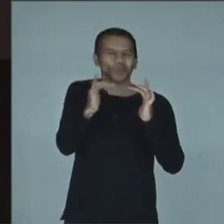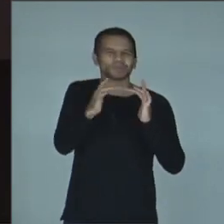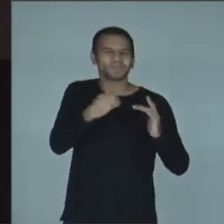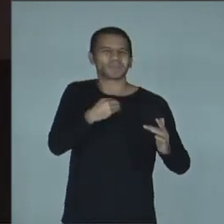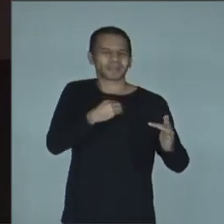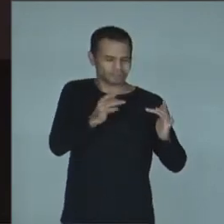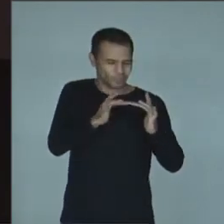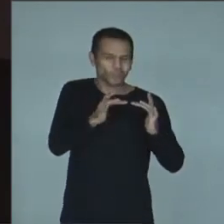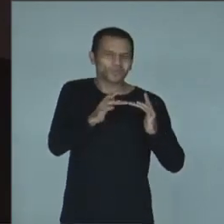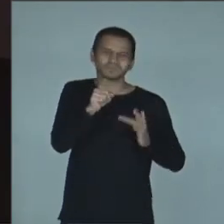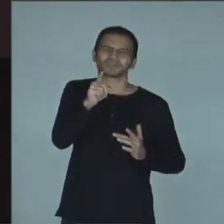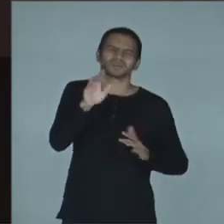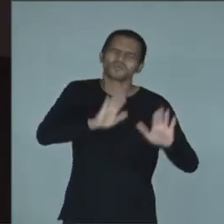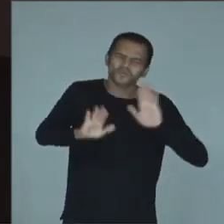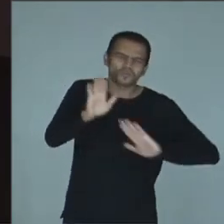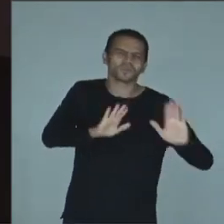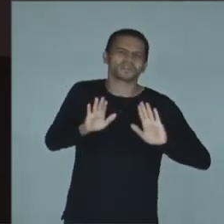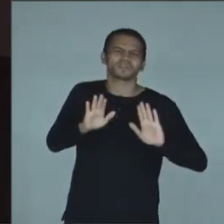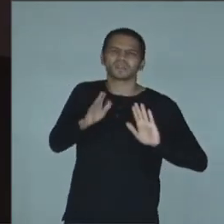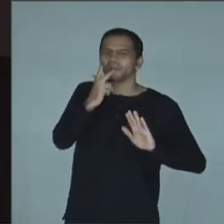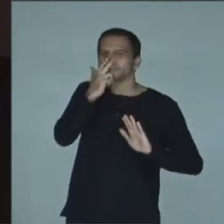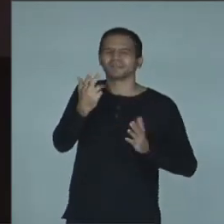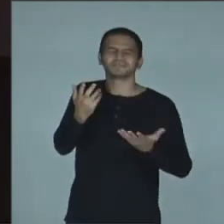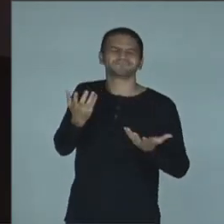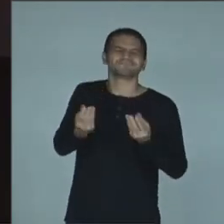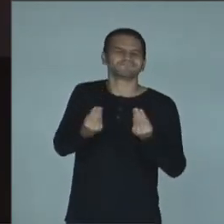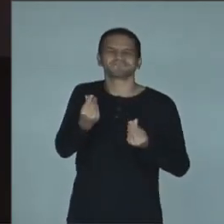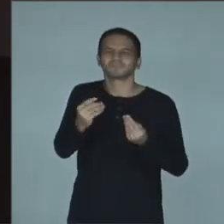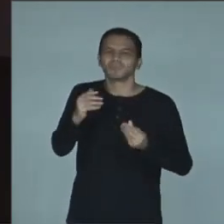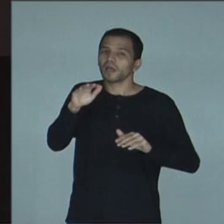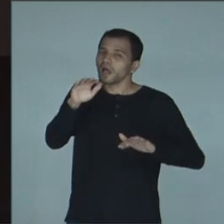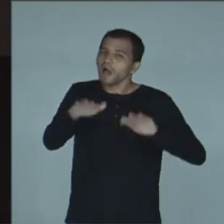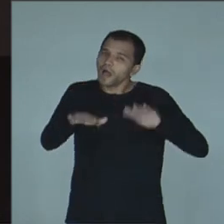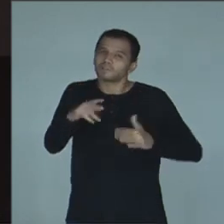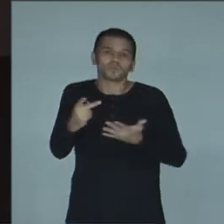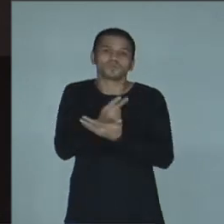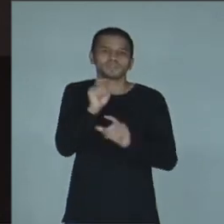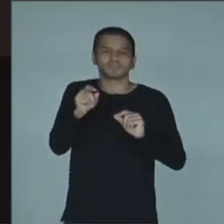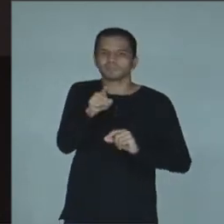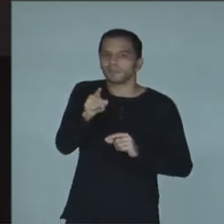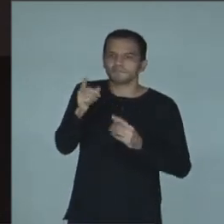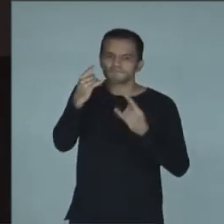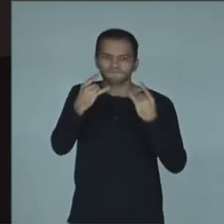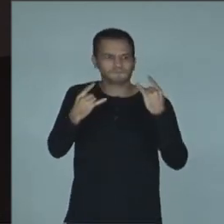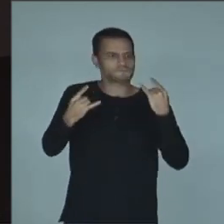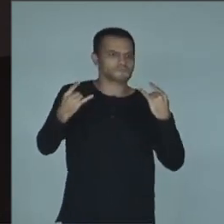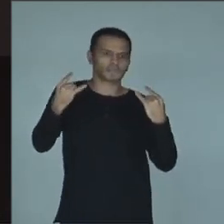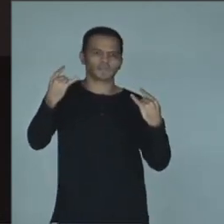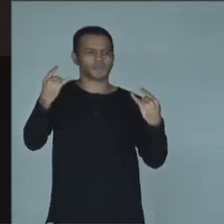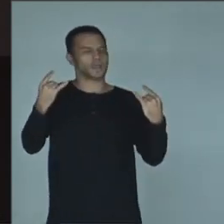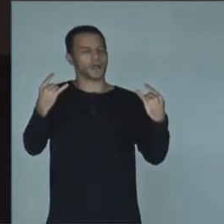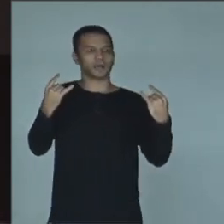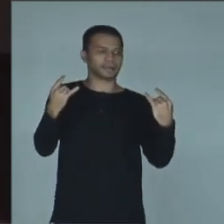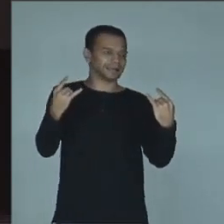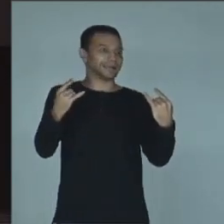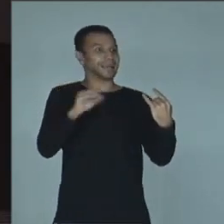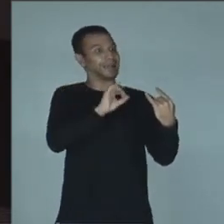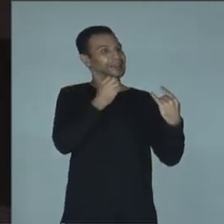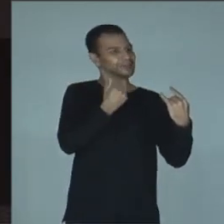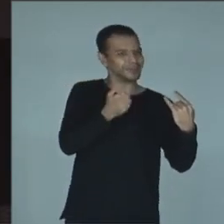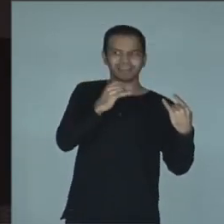bigode bonito Às vezes o portão é vezes ar a dona é assim às vezes do jeitinho que você gosta o que